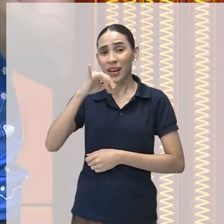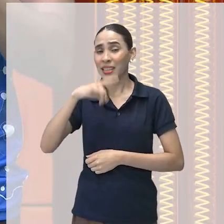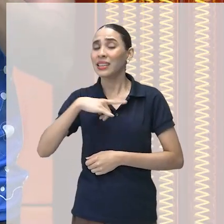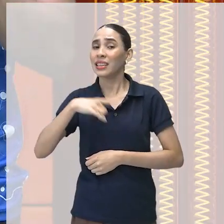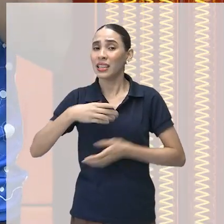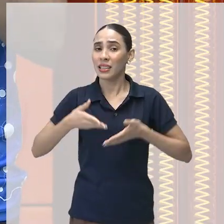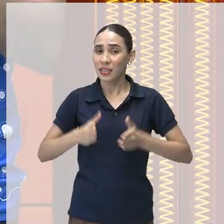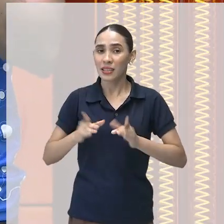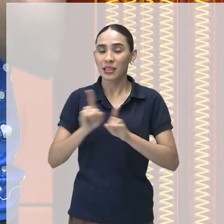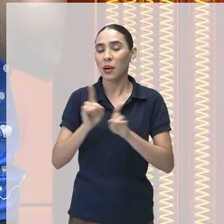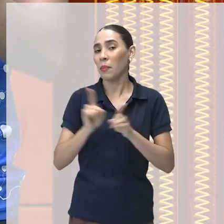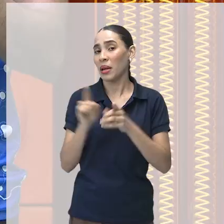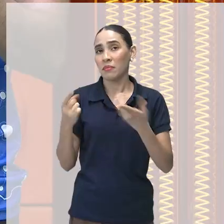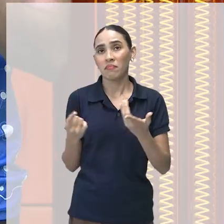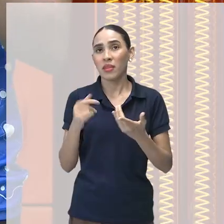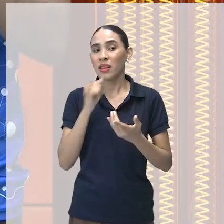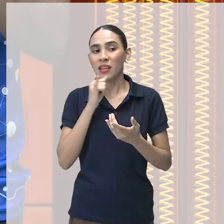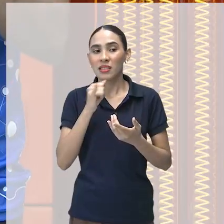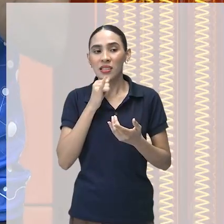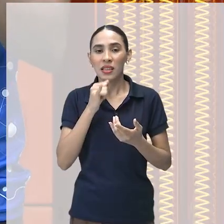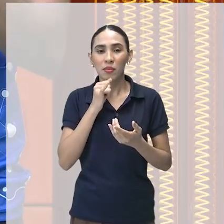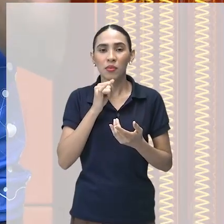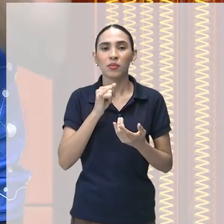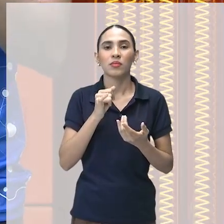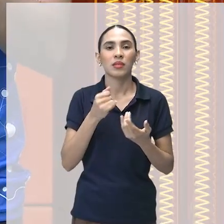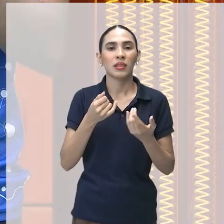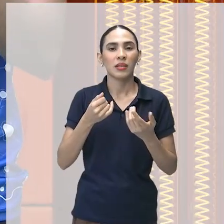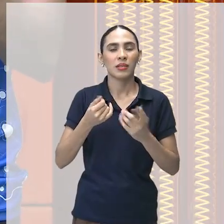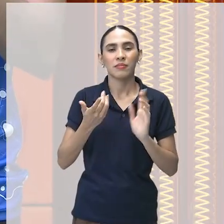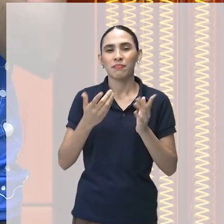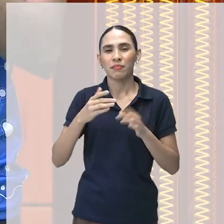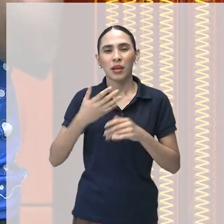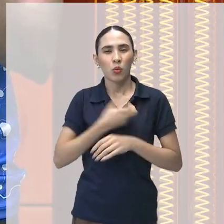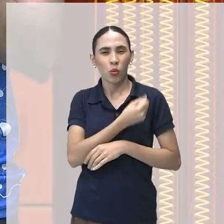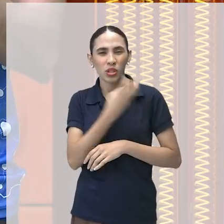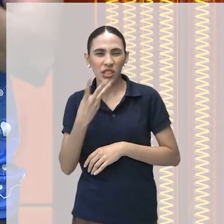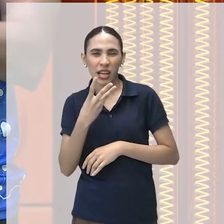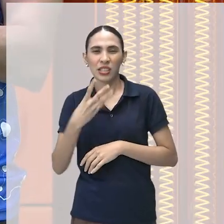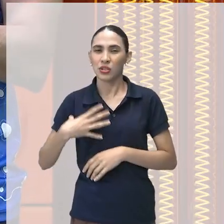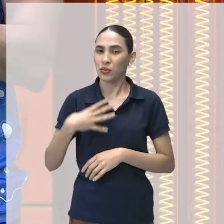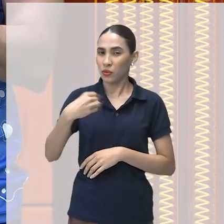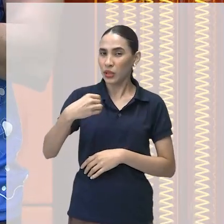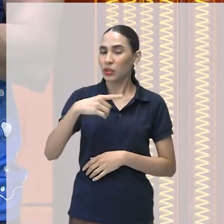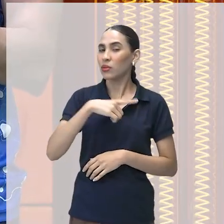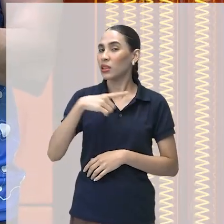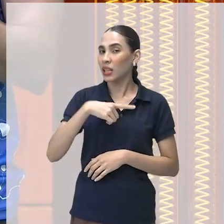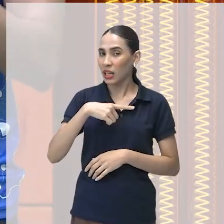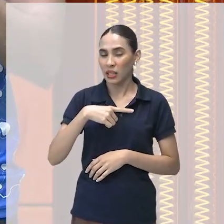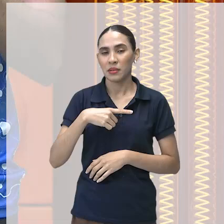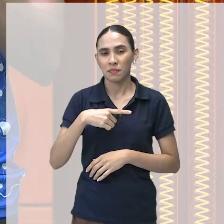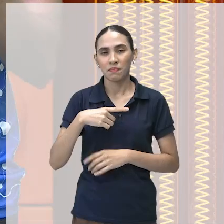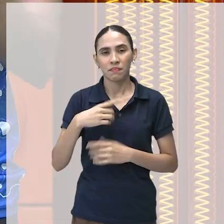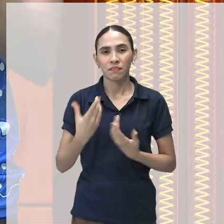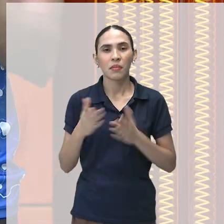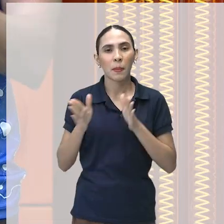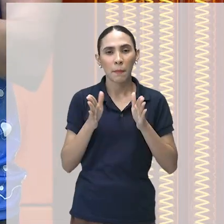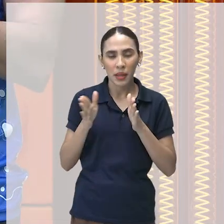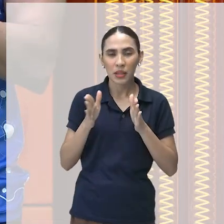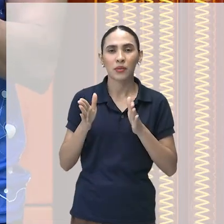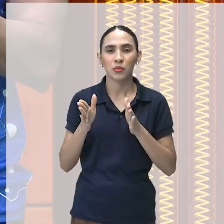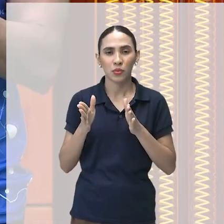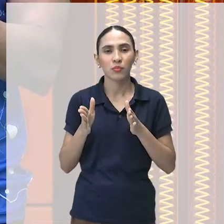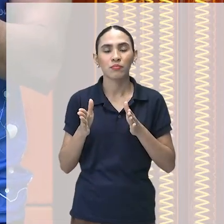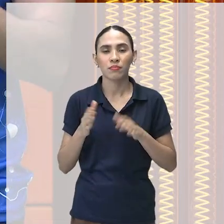taxa de fecundidade, por exemplo, que é a quantidade em média de filhos que uma mulher tem ali na sua fase reprodutiva, no seu período